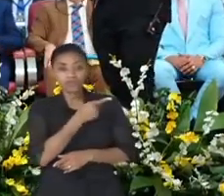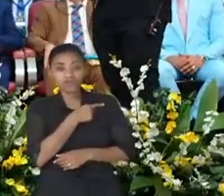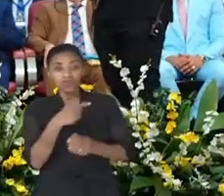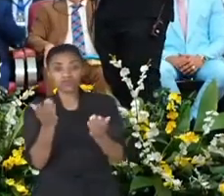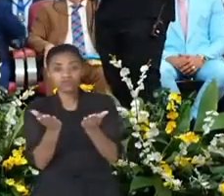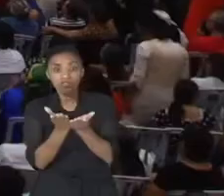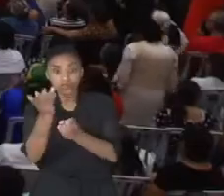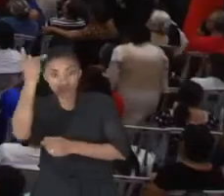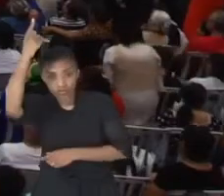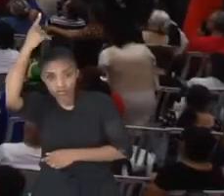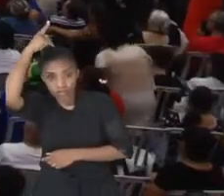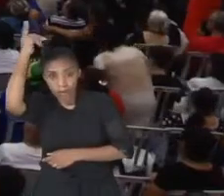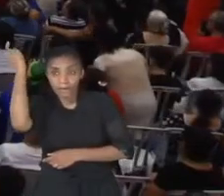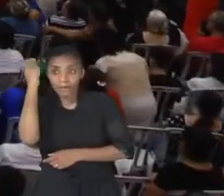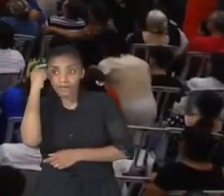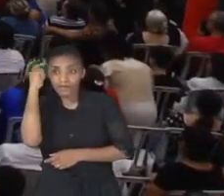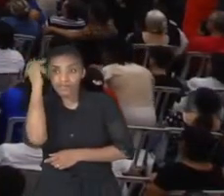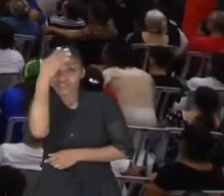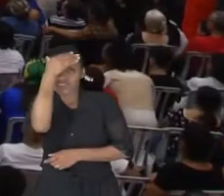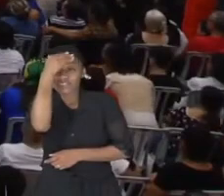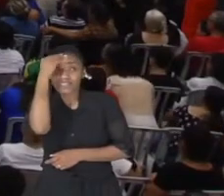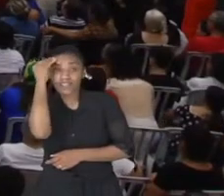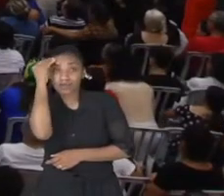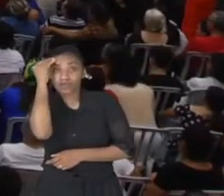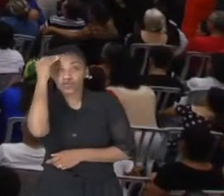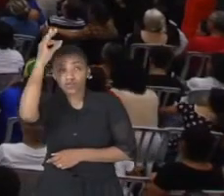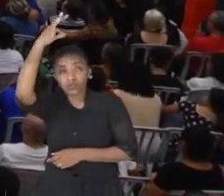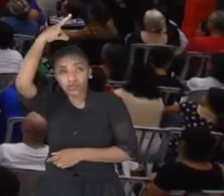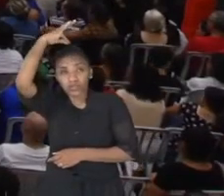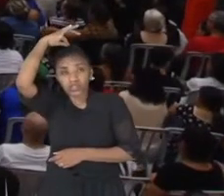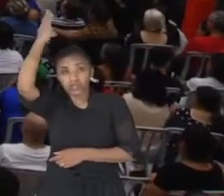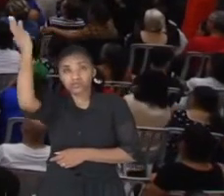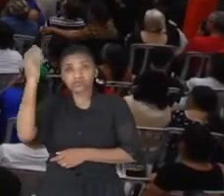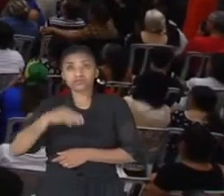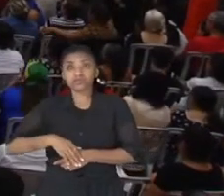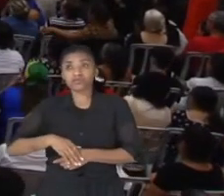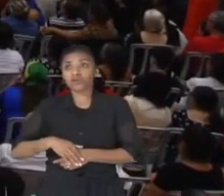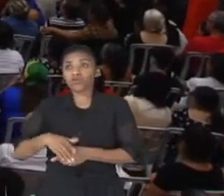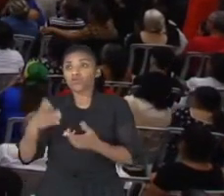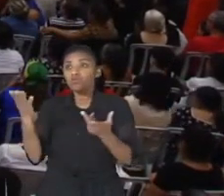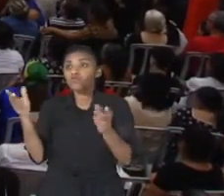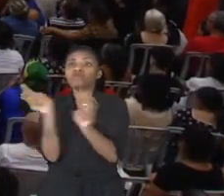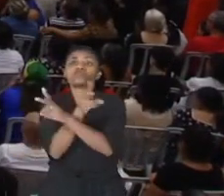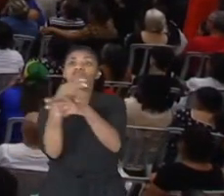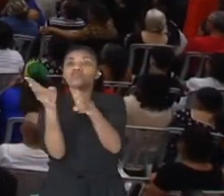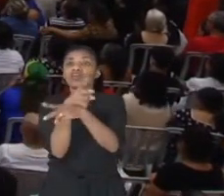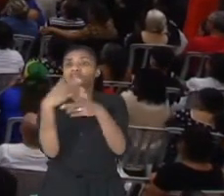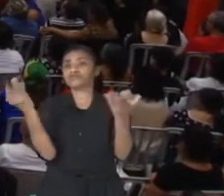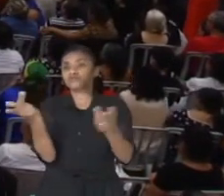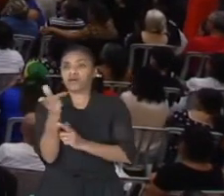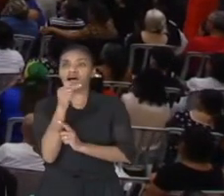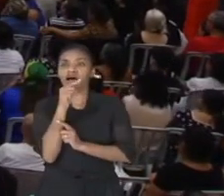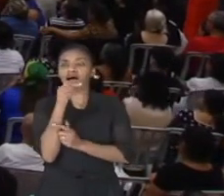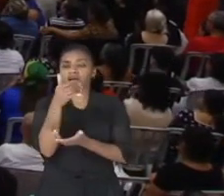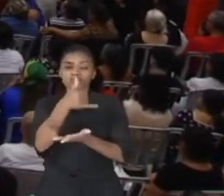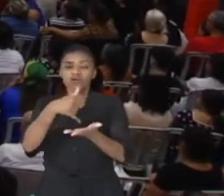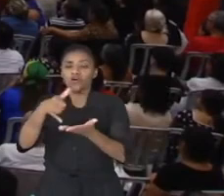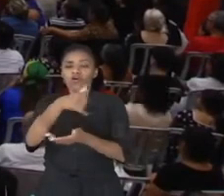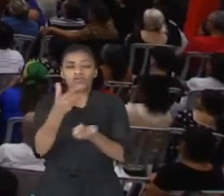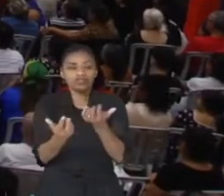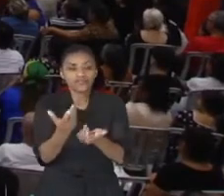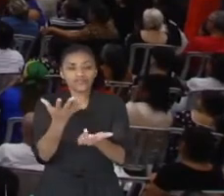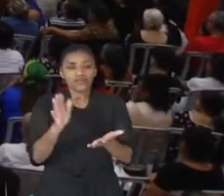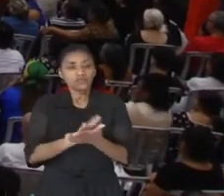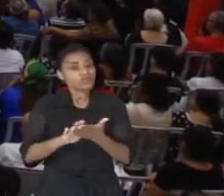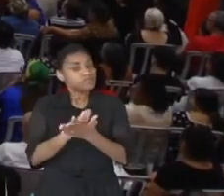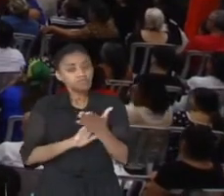tão místicos que às vezes esquecemos que o Espírito Santo é uma pessoa. Tratamos ele como se ele fosse vento, água, óleo e fogo. E